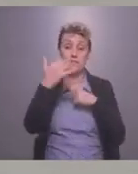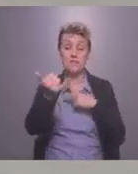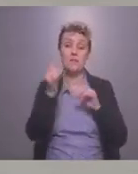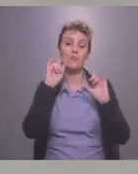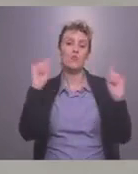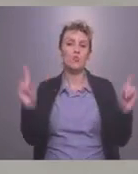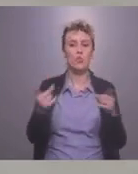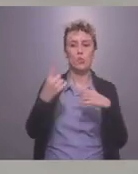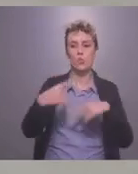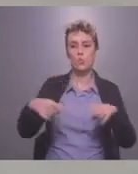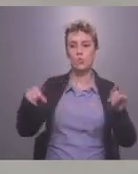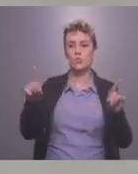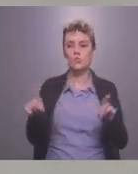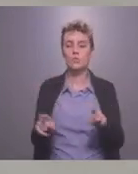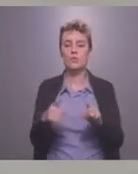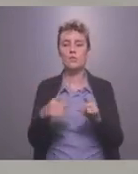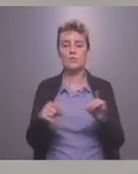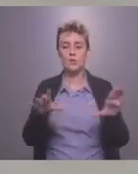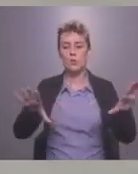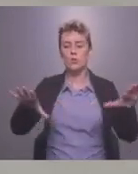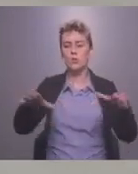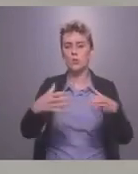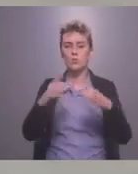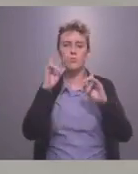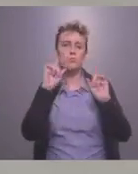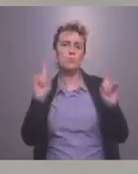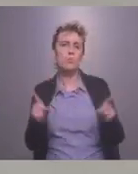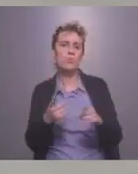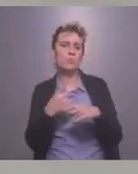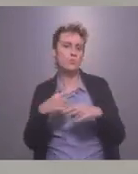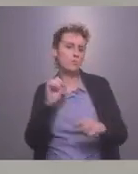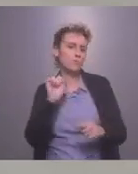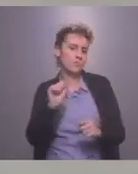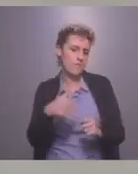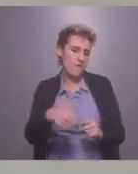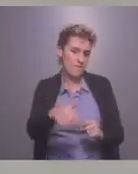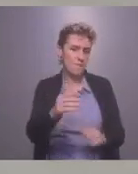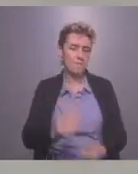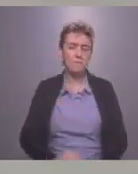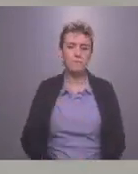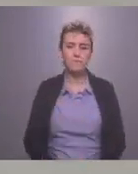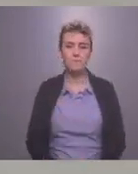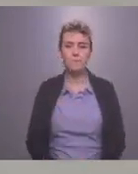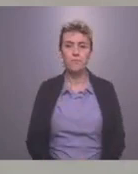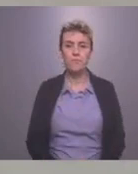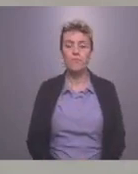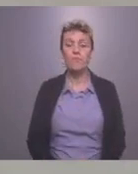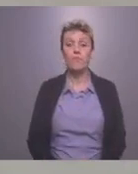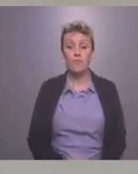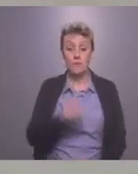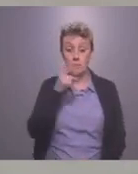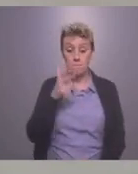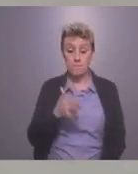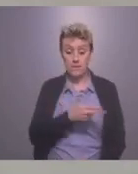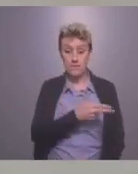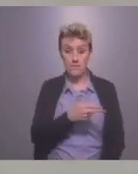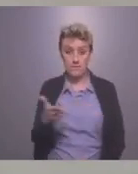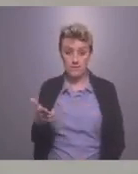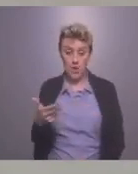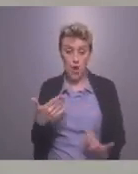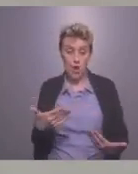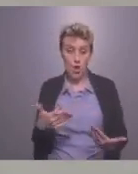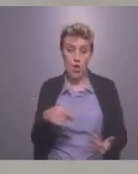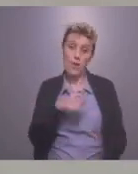musical pelo Ensemble Mosaico Espiritual. Depois da bênção final, e com ela